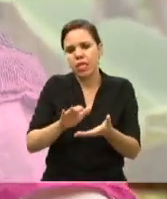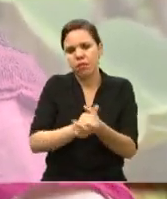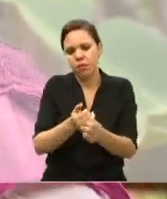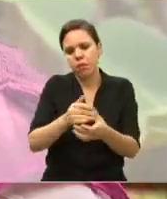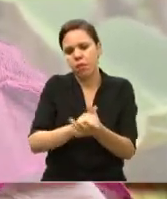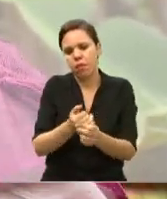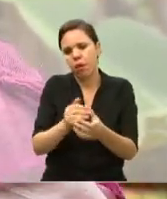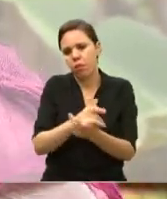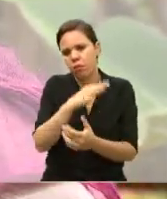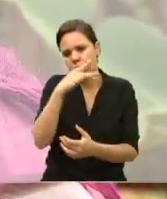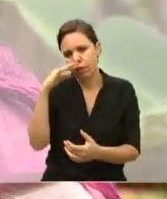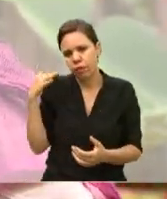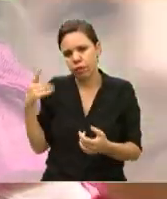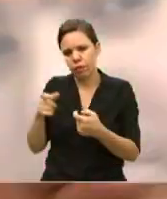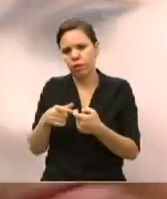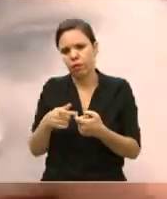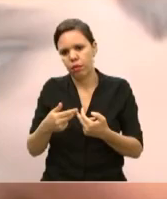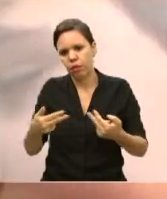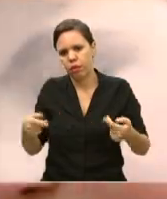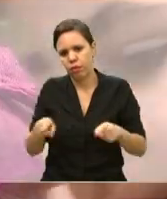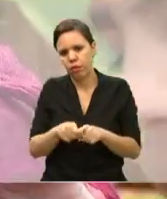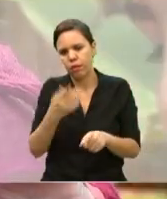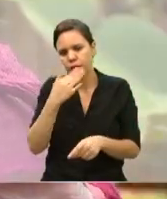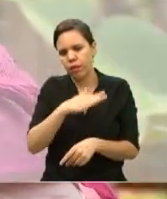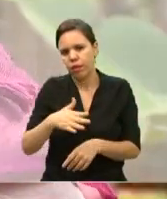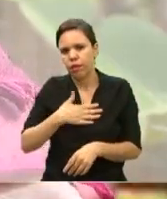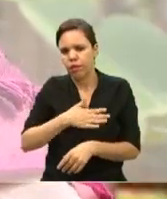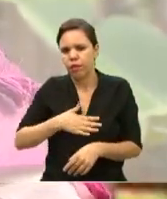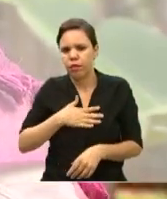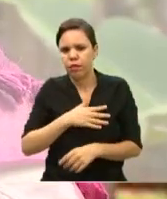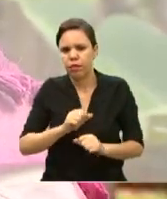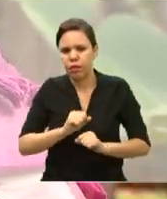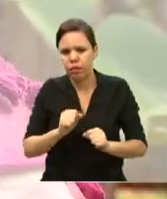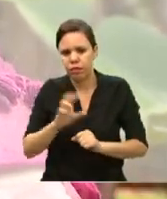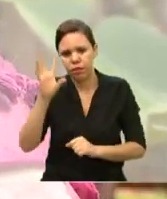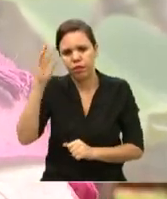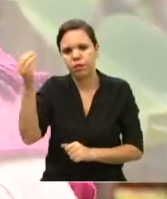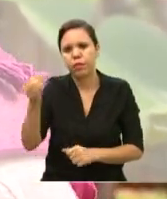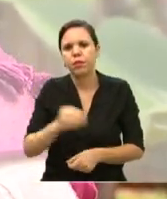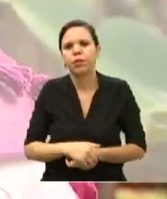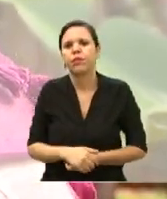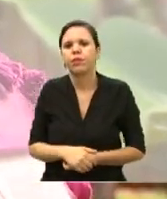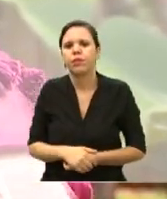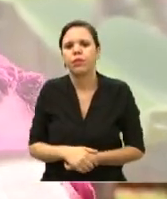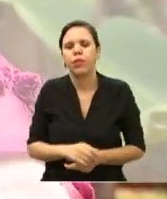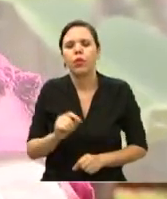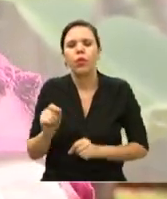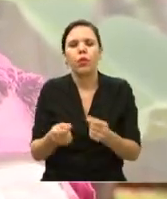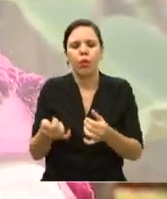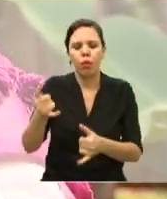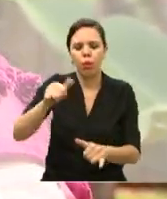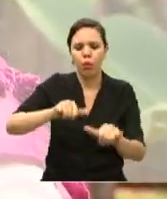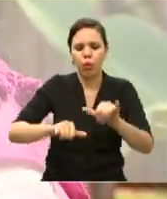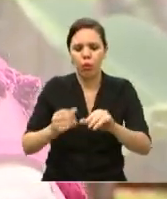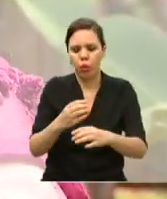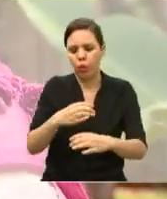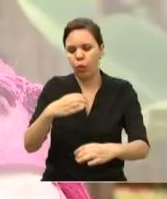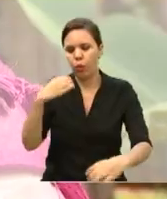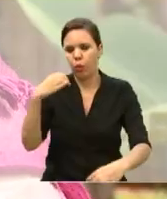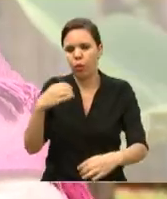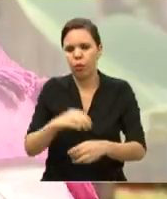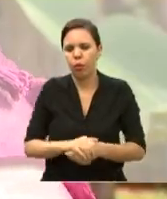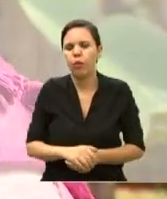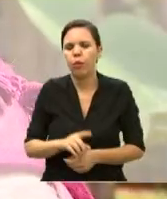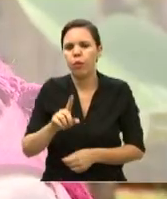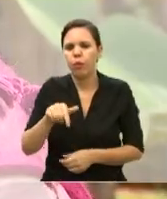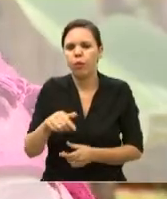medicinais, né? As crianças adoraram porque elas entenderam a alquimia, né? A alquimia,